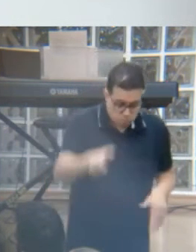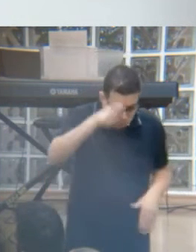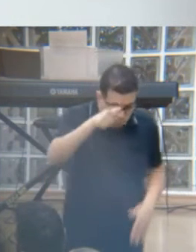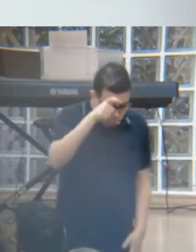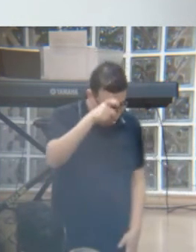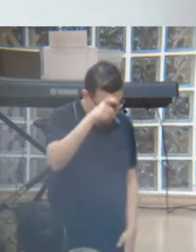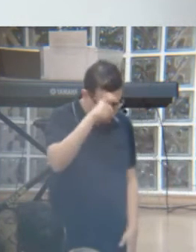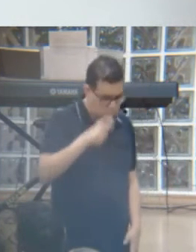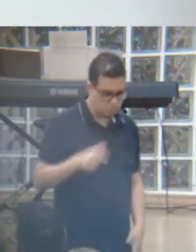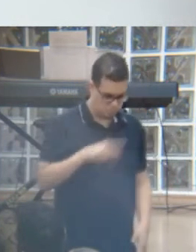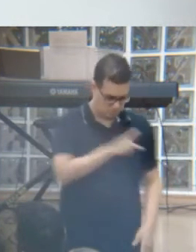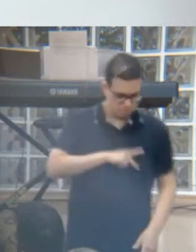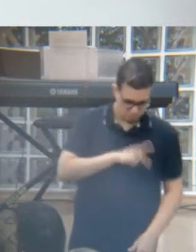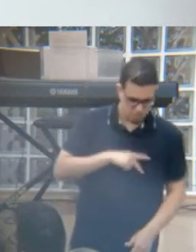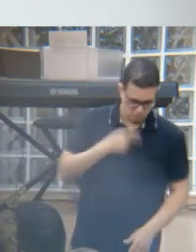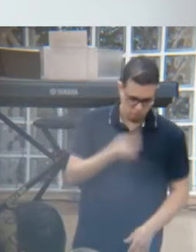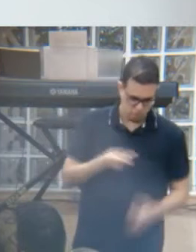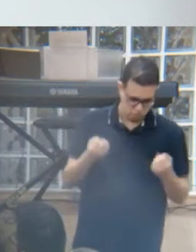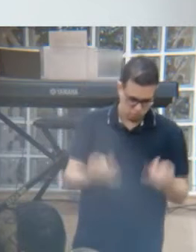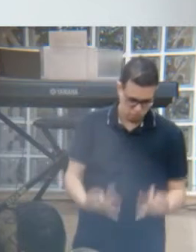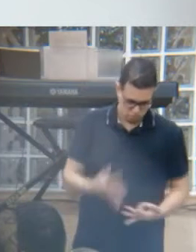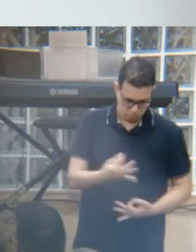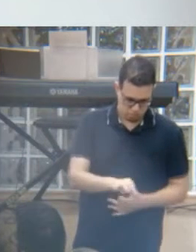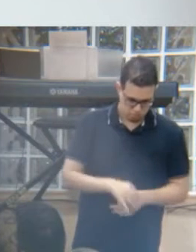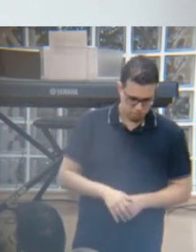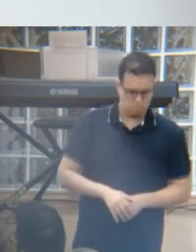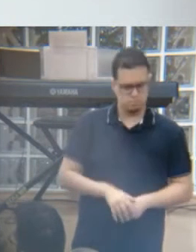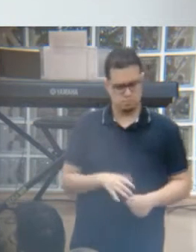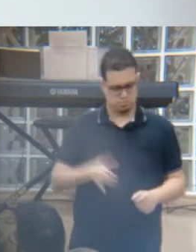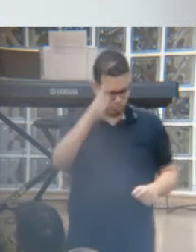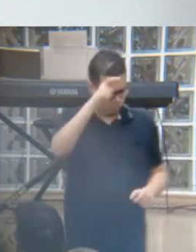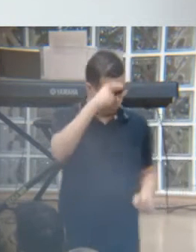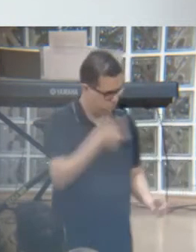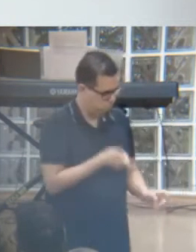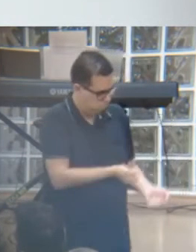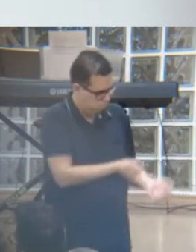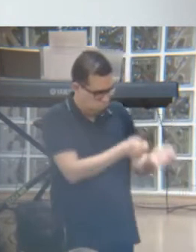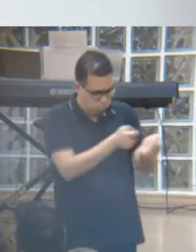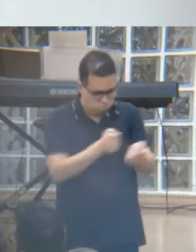conforme o apóstolo Paulo nos explica. Um demônio enganando as pessoas.